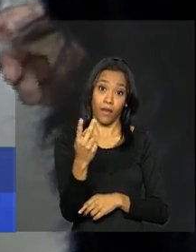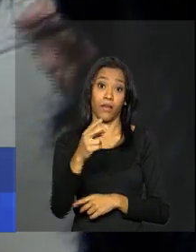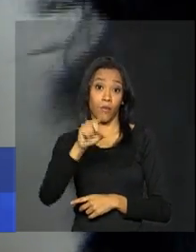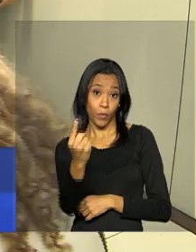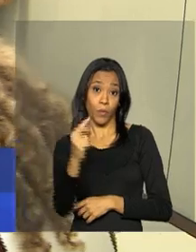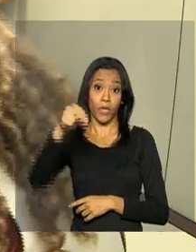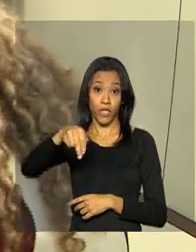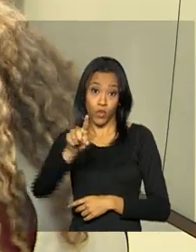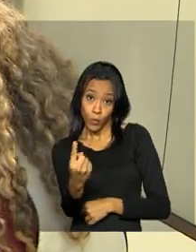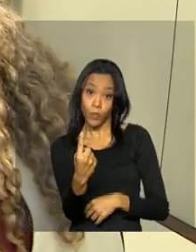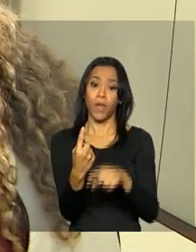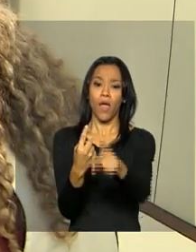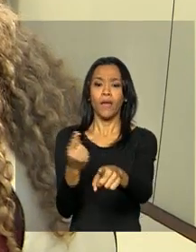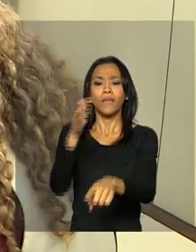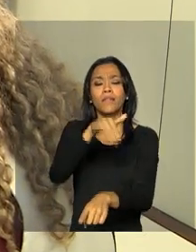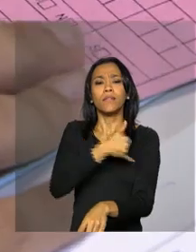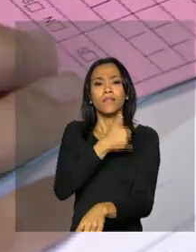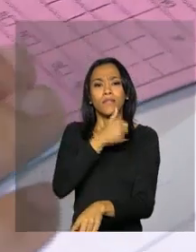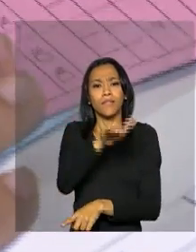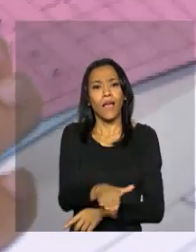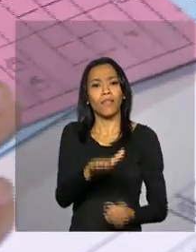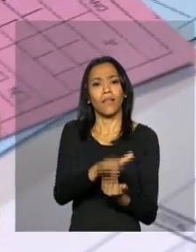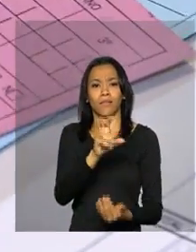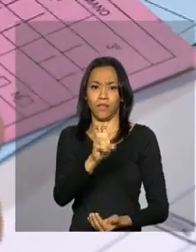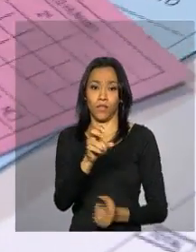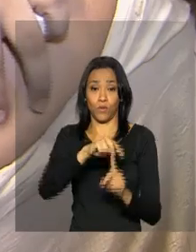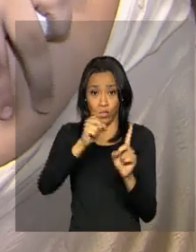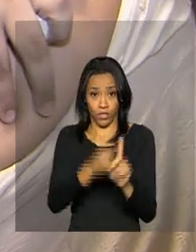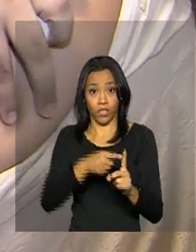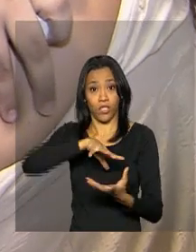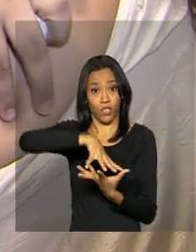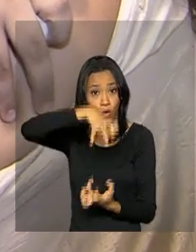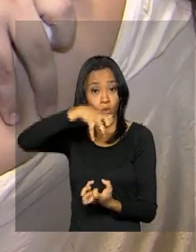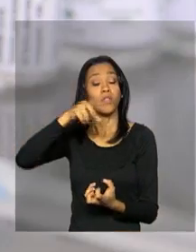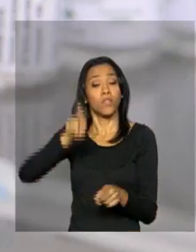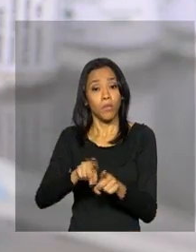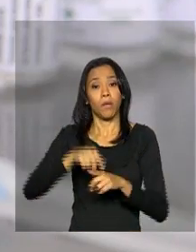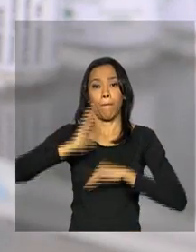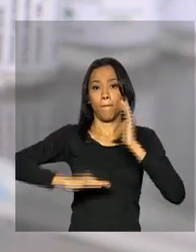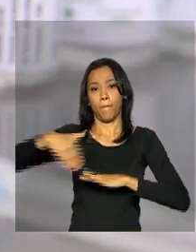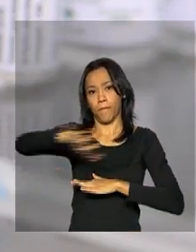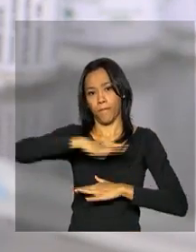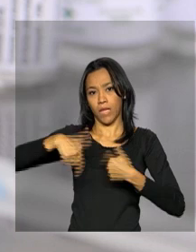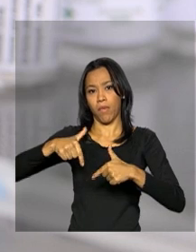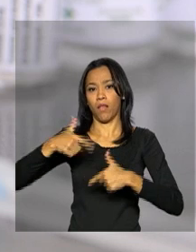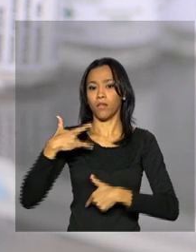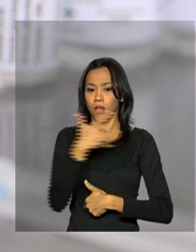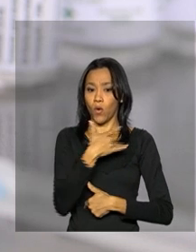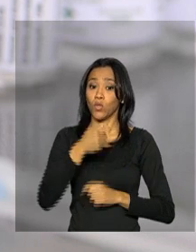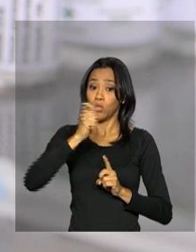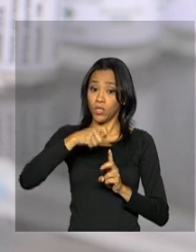público-alvo, que inclui crianças com até 5 anos, gestantes, idosos e profissionais da saúde. Nos três primeiros meses